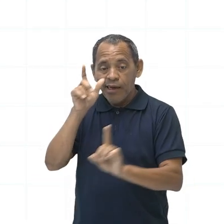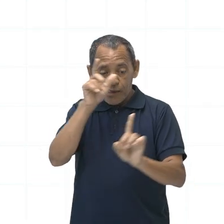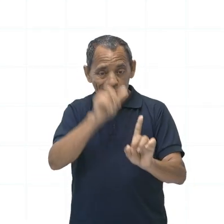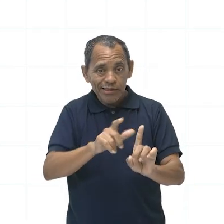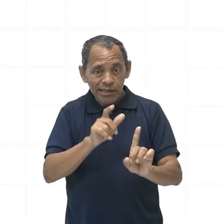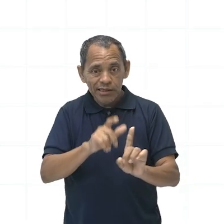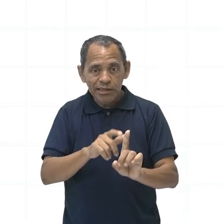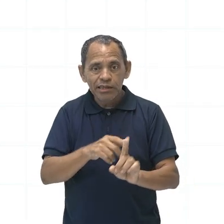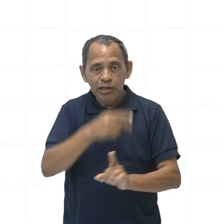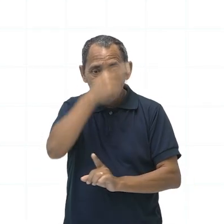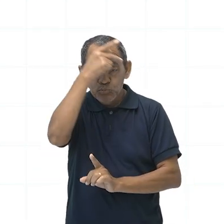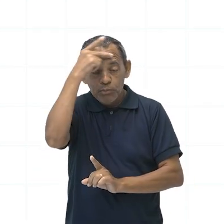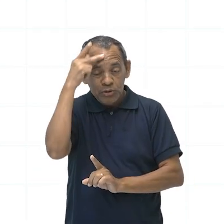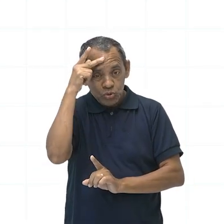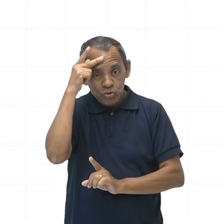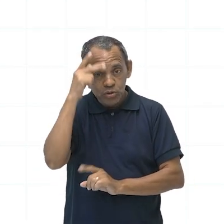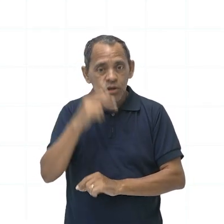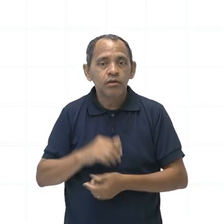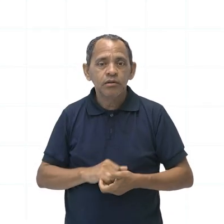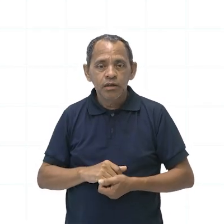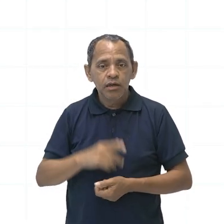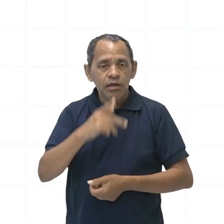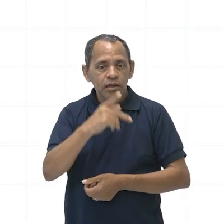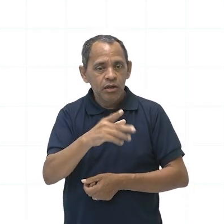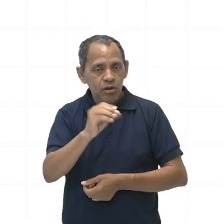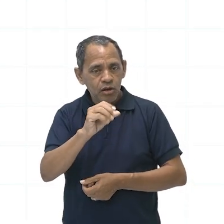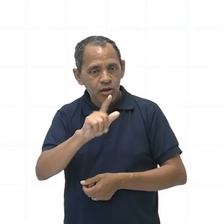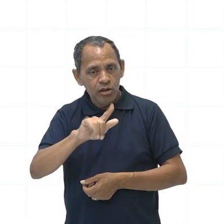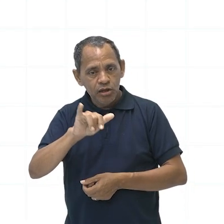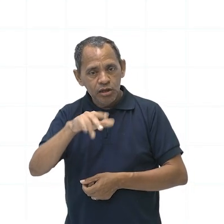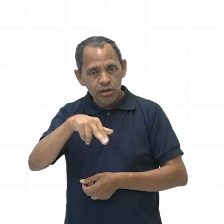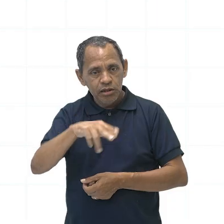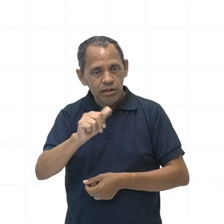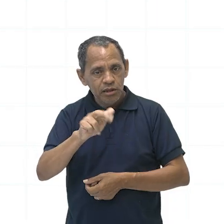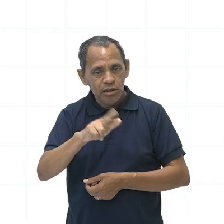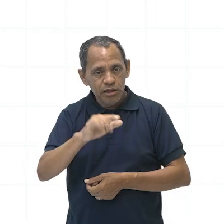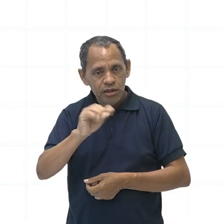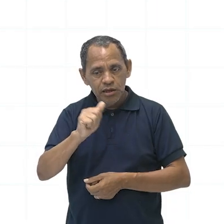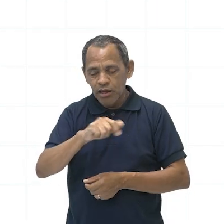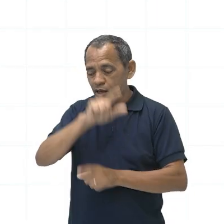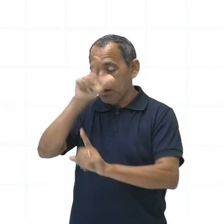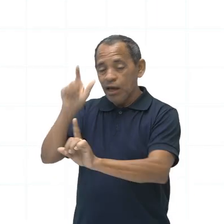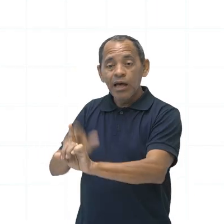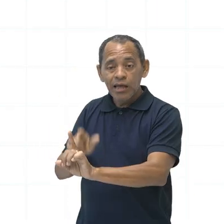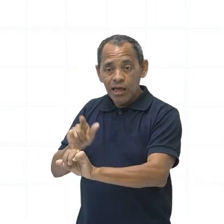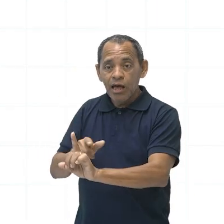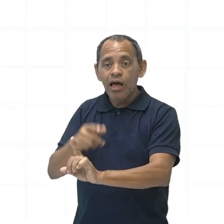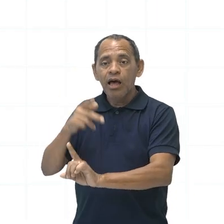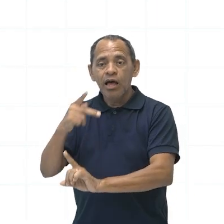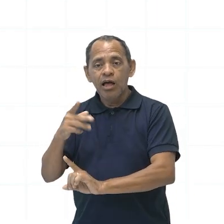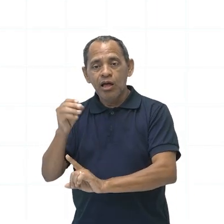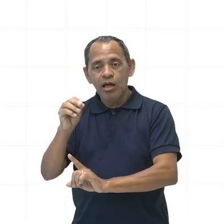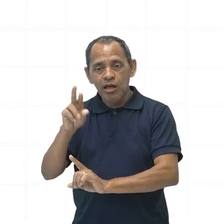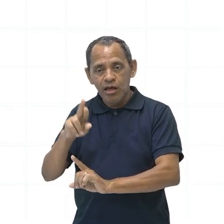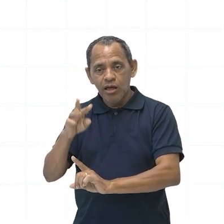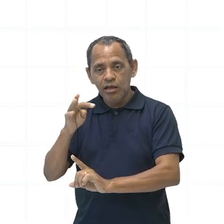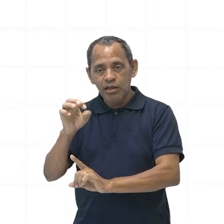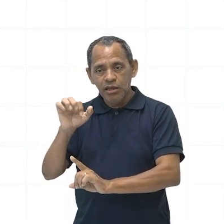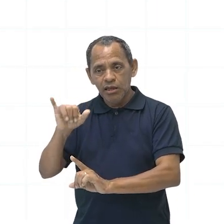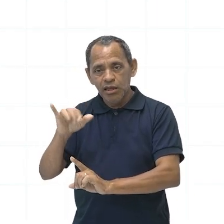temos ali, né, o narrador personagem e o porteiro, e a Flor propriamente pode ser considerada uma